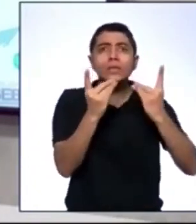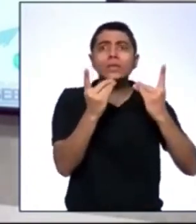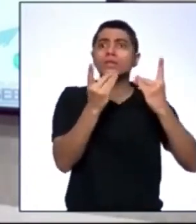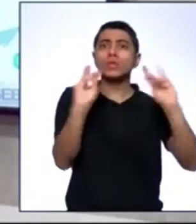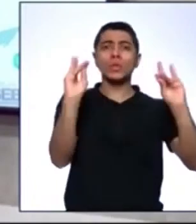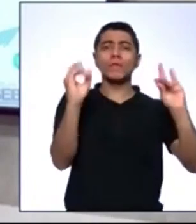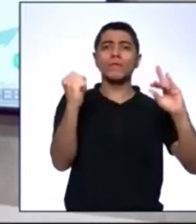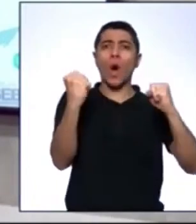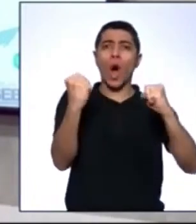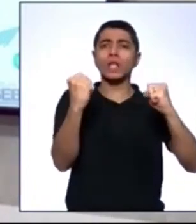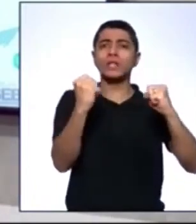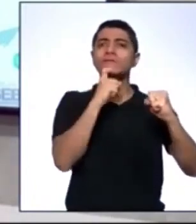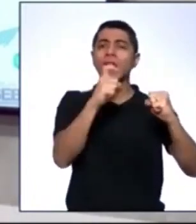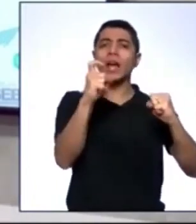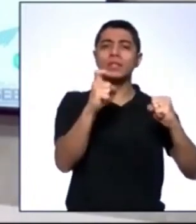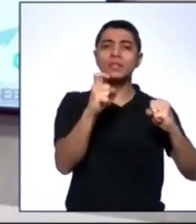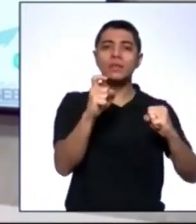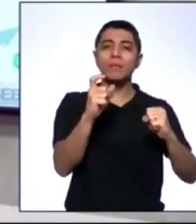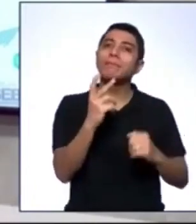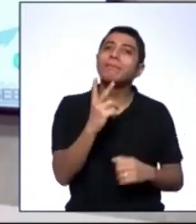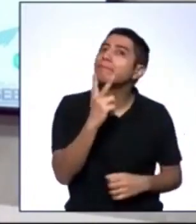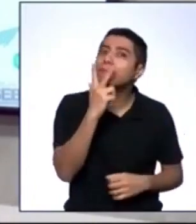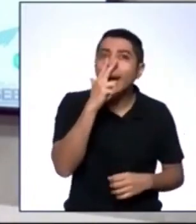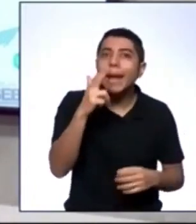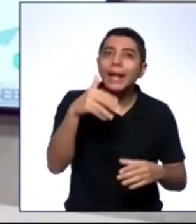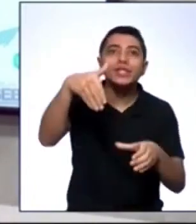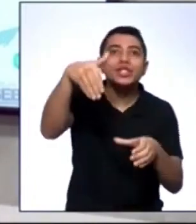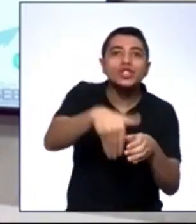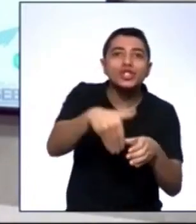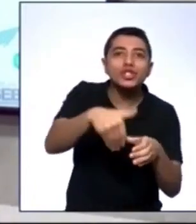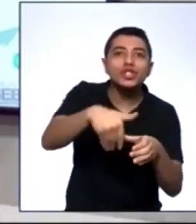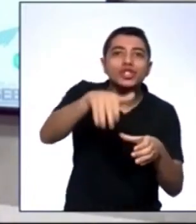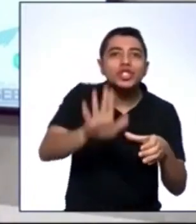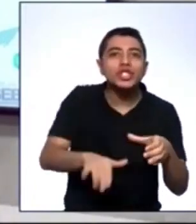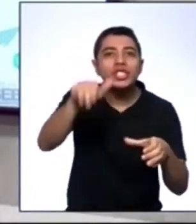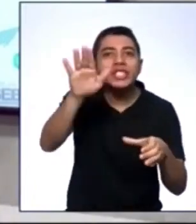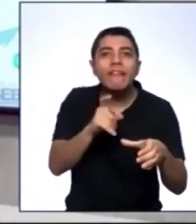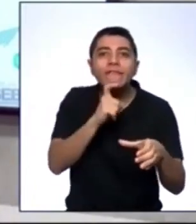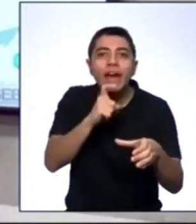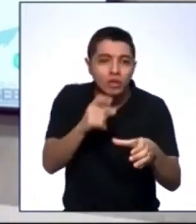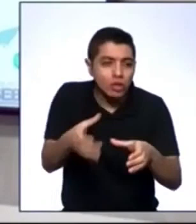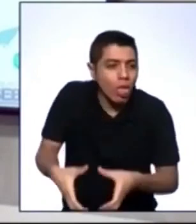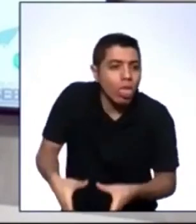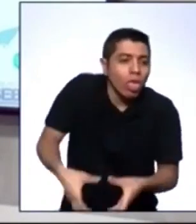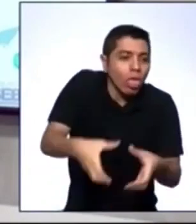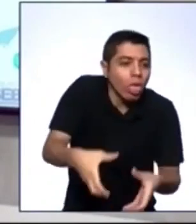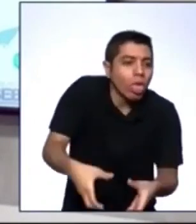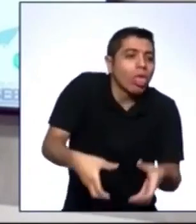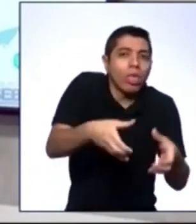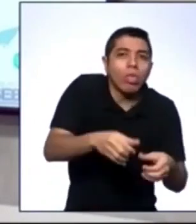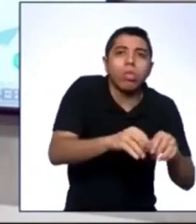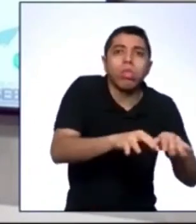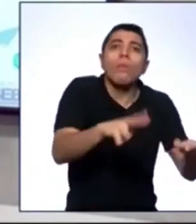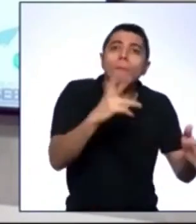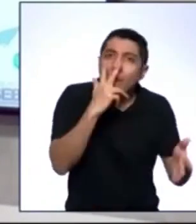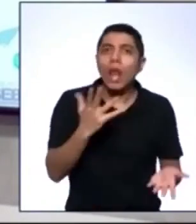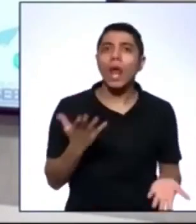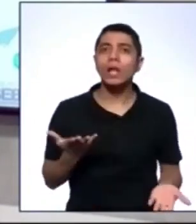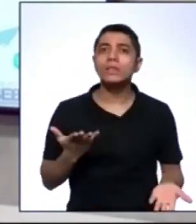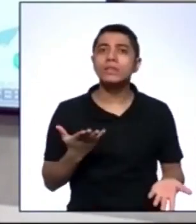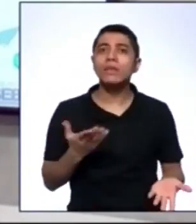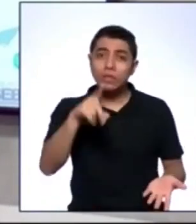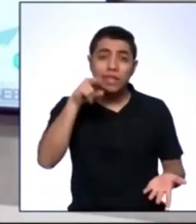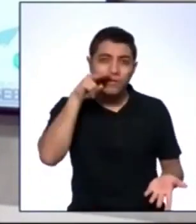de tinta e jogou dentro da água. O verde é o crescimento exagerado de algas,